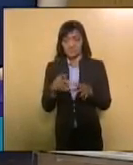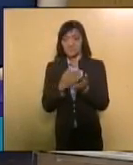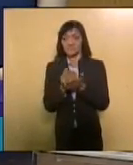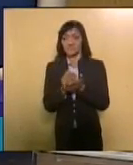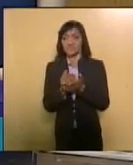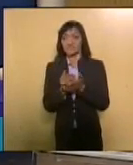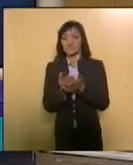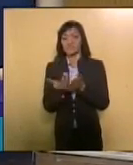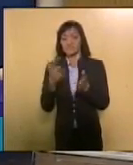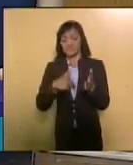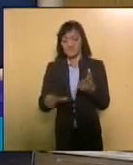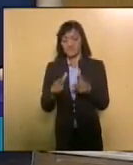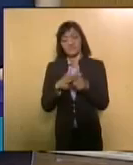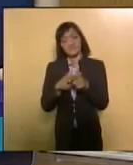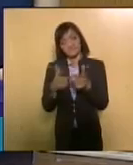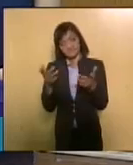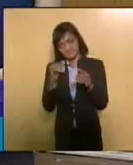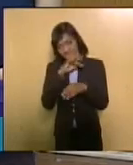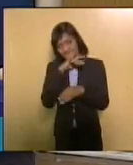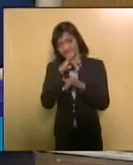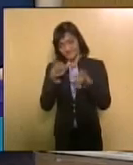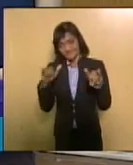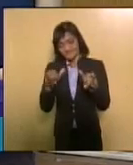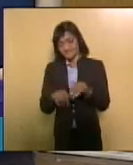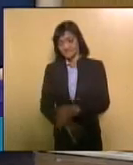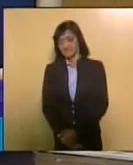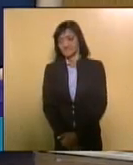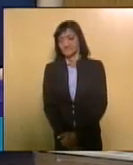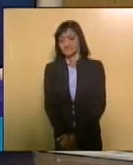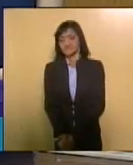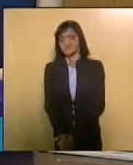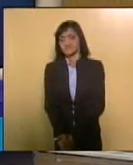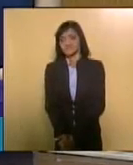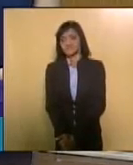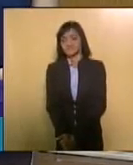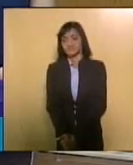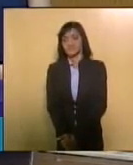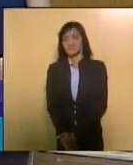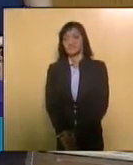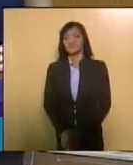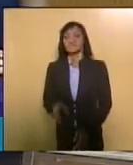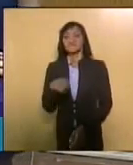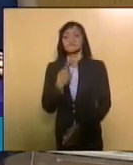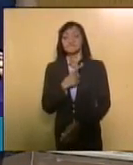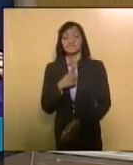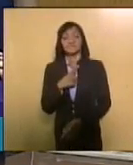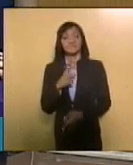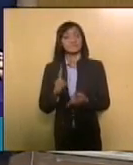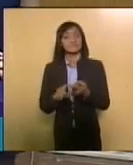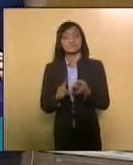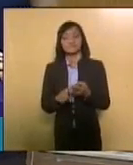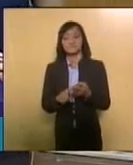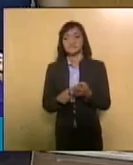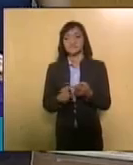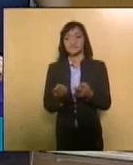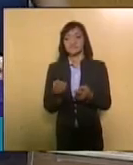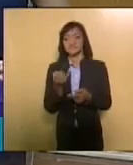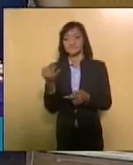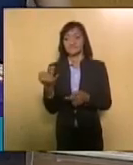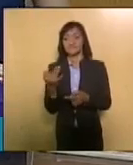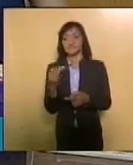essa é a parte ruim da notícia e Aqui nós temos a questão da da do dos homicídios